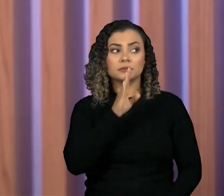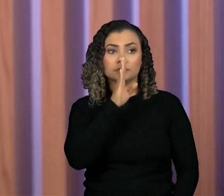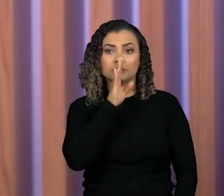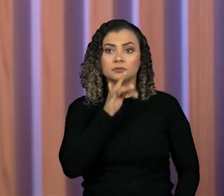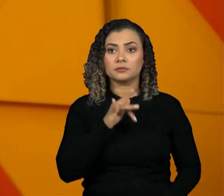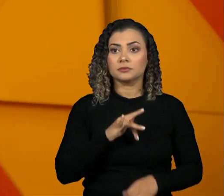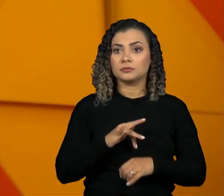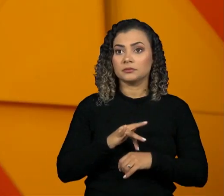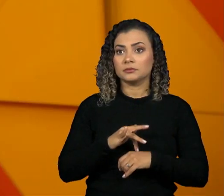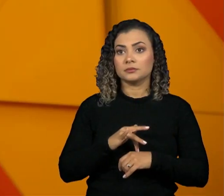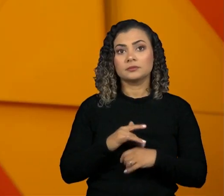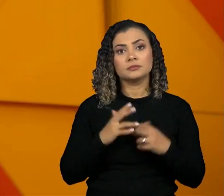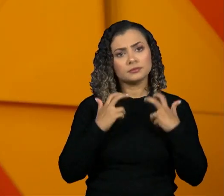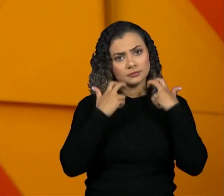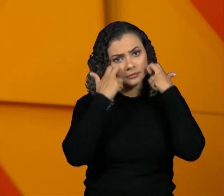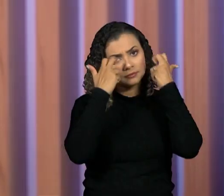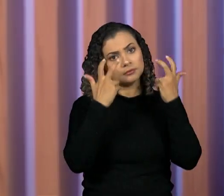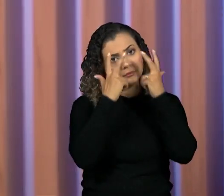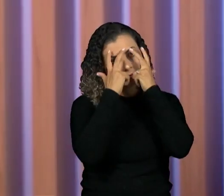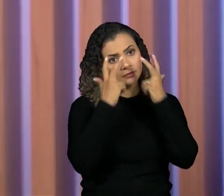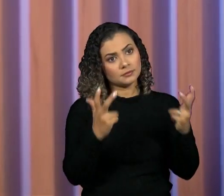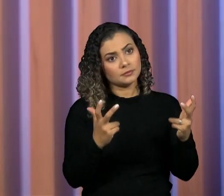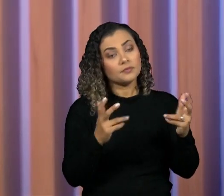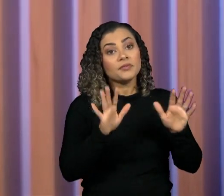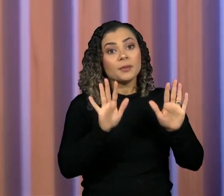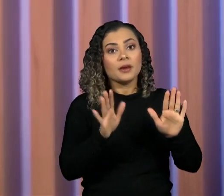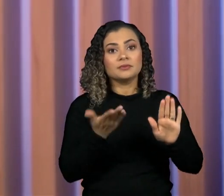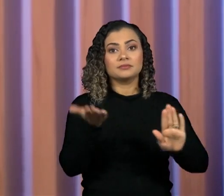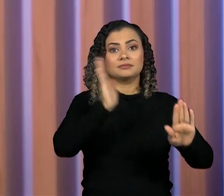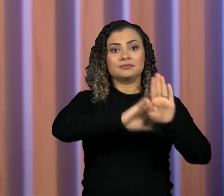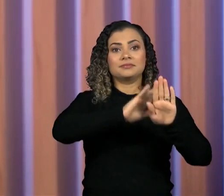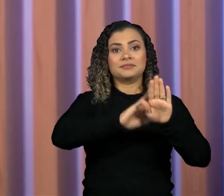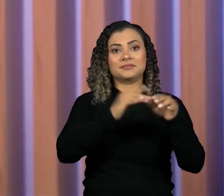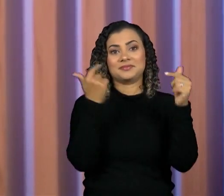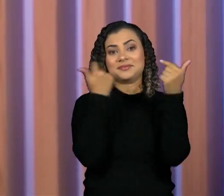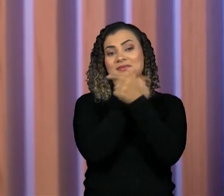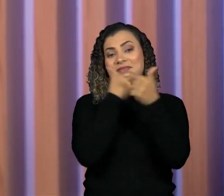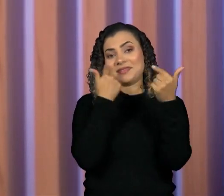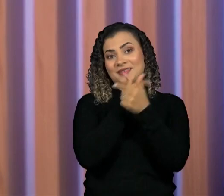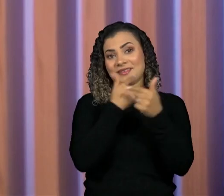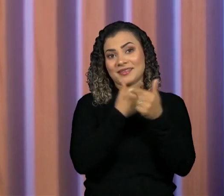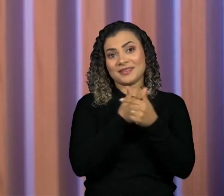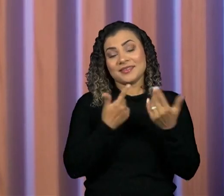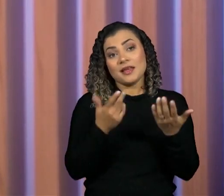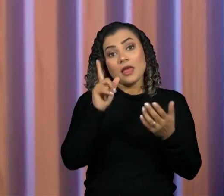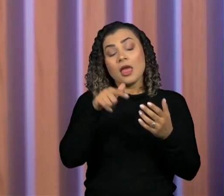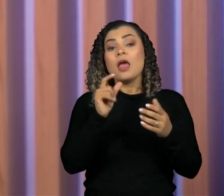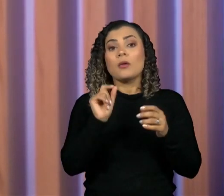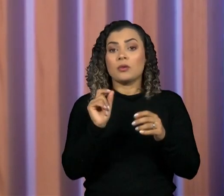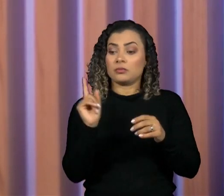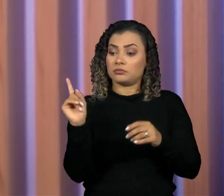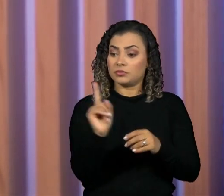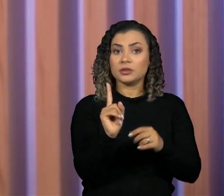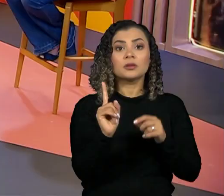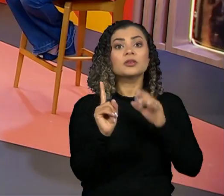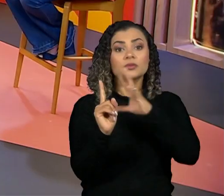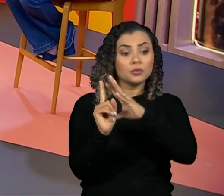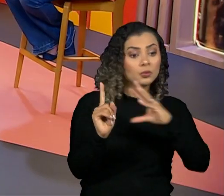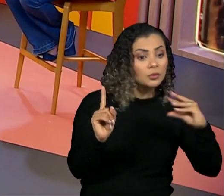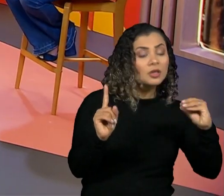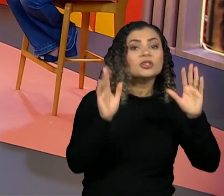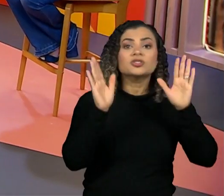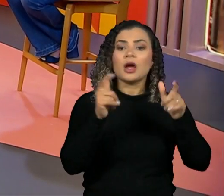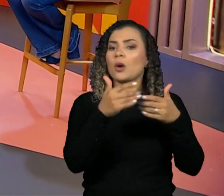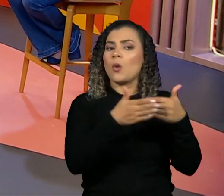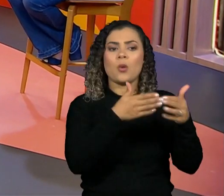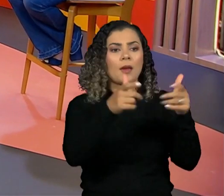E aí, né? Do constrangimento já surge um riso. Porque tem o espelhamento aí, né? Todo mundo já ficou em algum lugar,